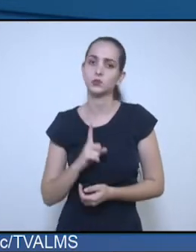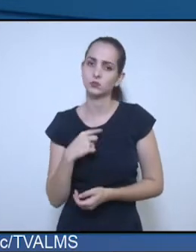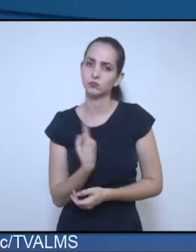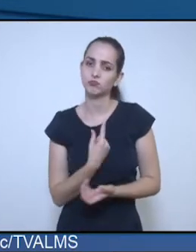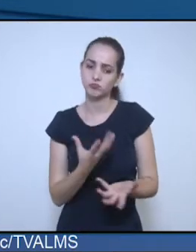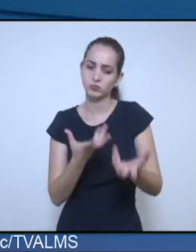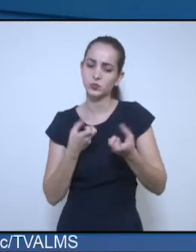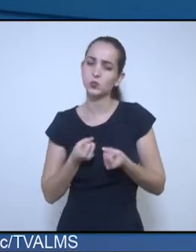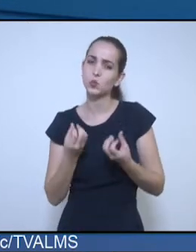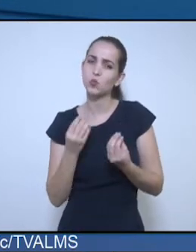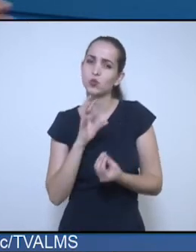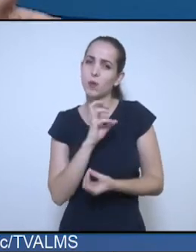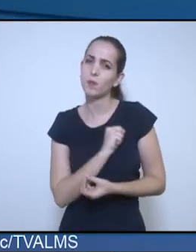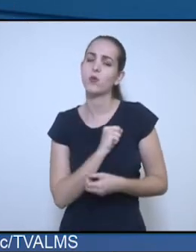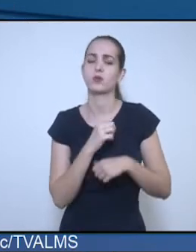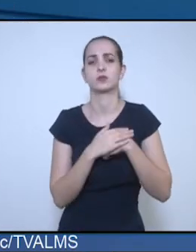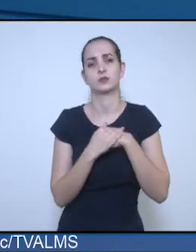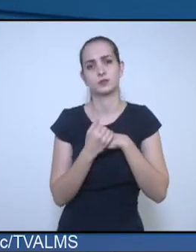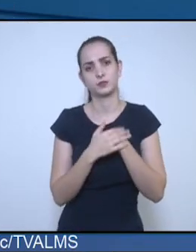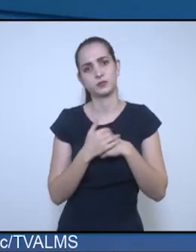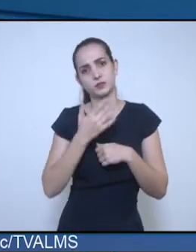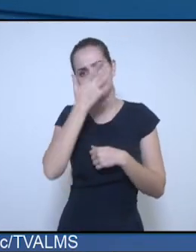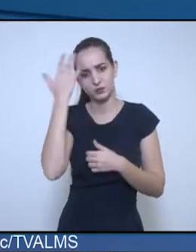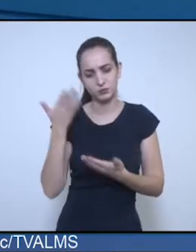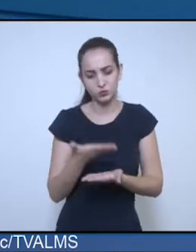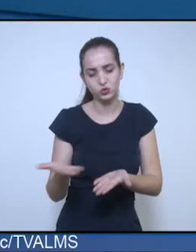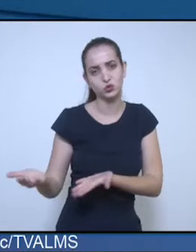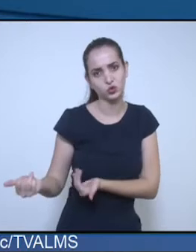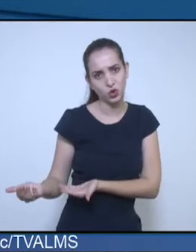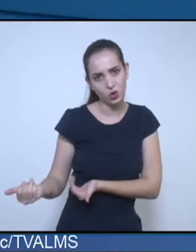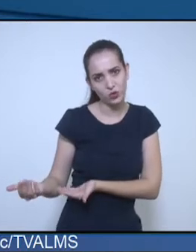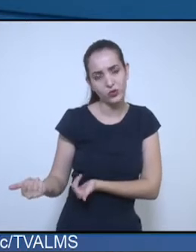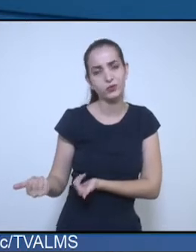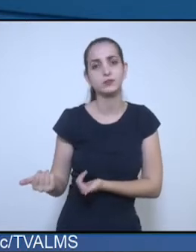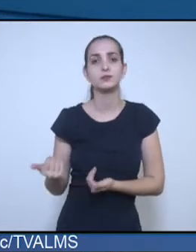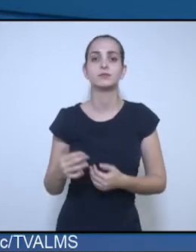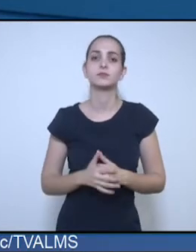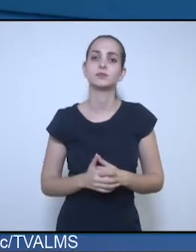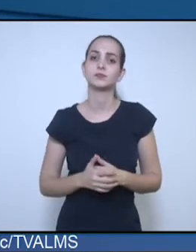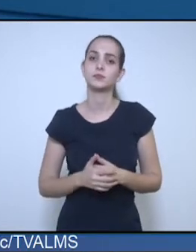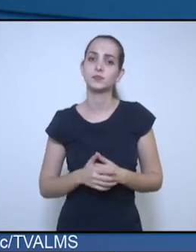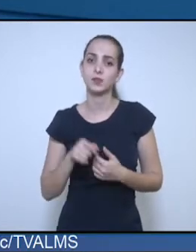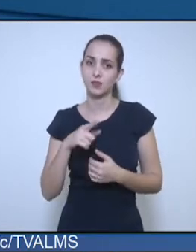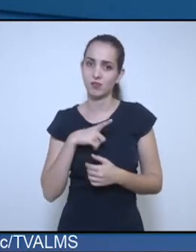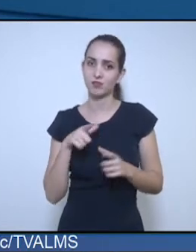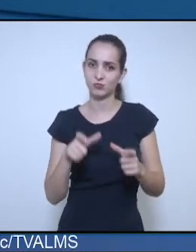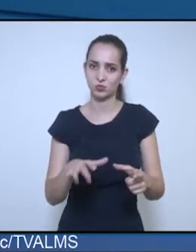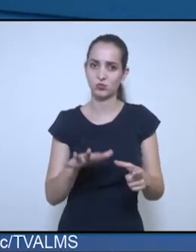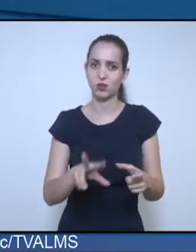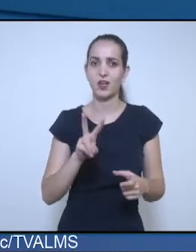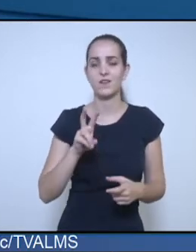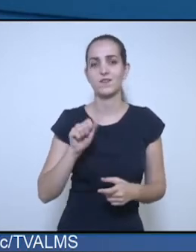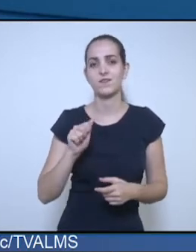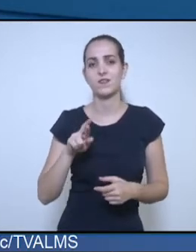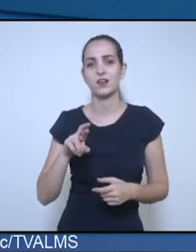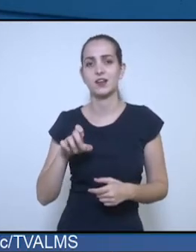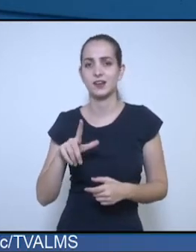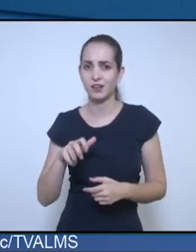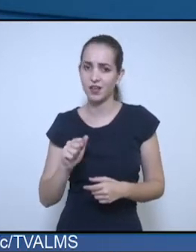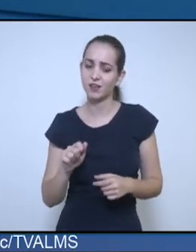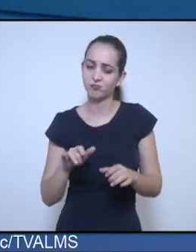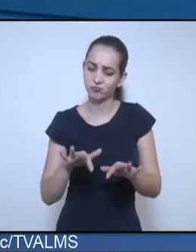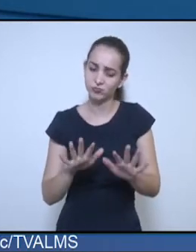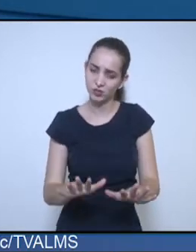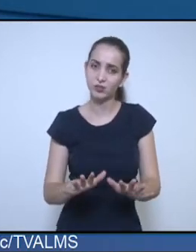recebidos com muito amor e muito carinho por aquelas jovens adolescentes que estão lá, e pela direção, a nossa querida Malu.